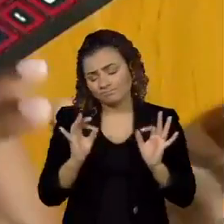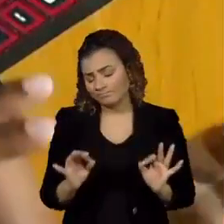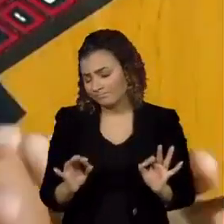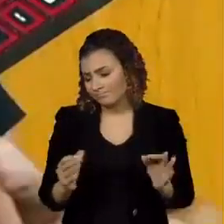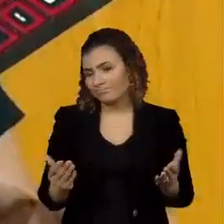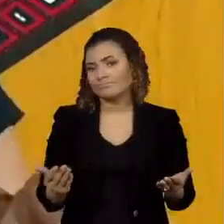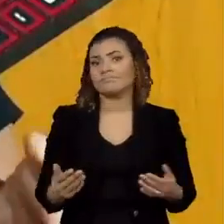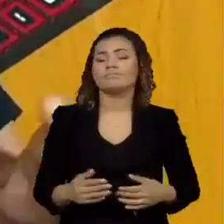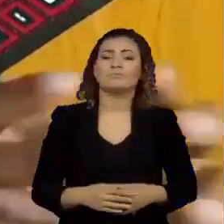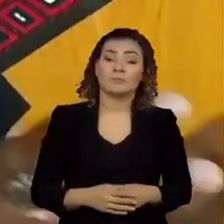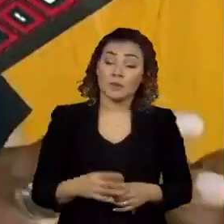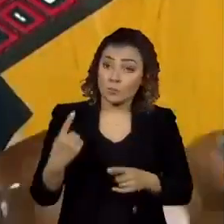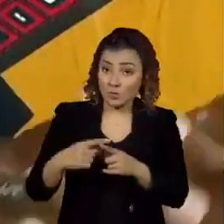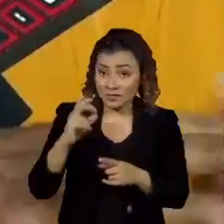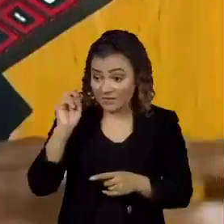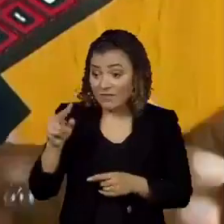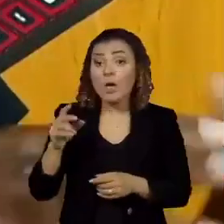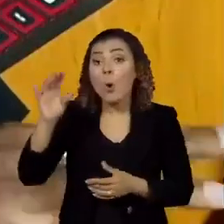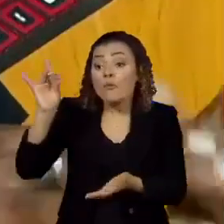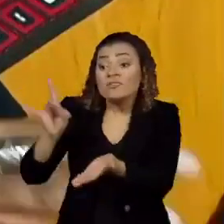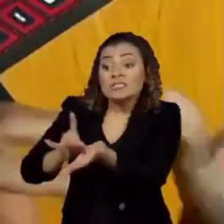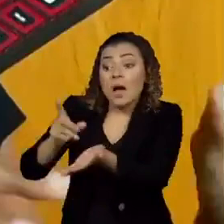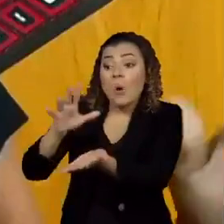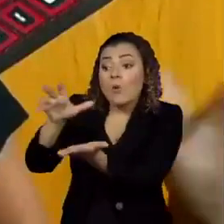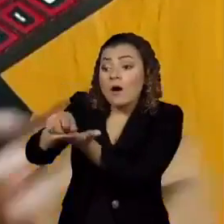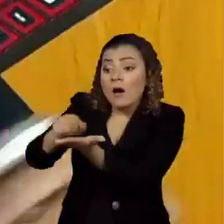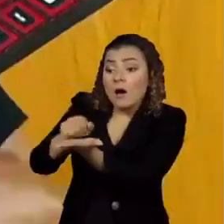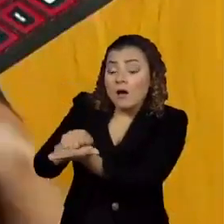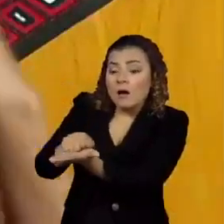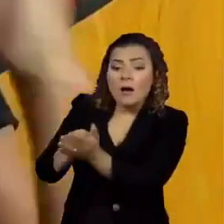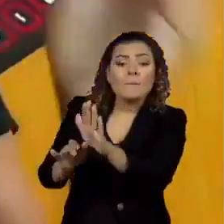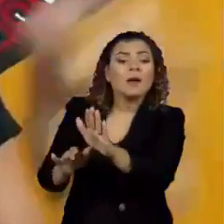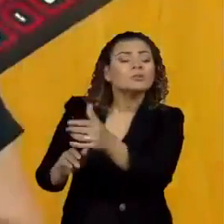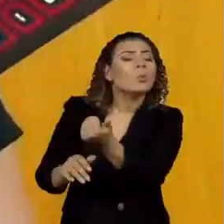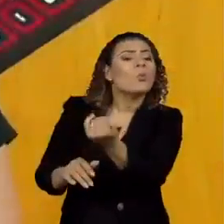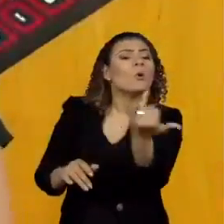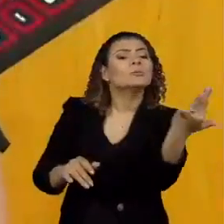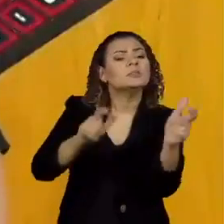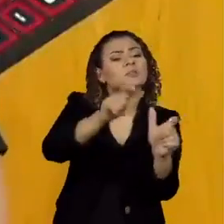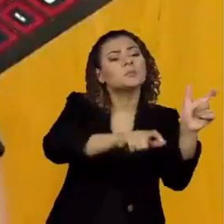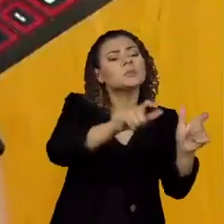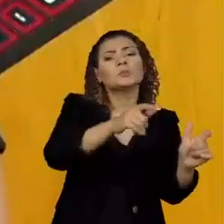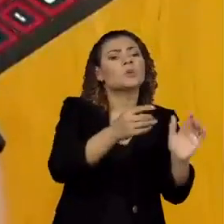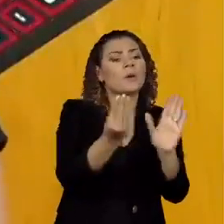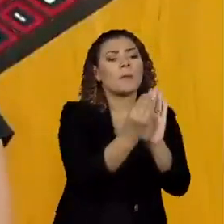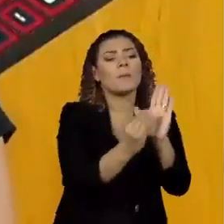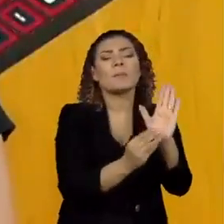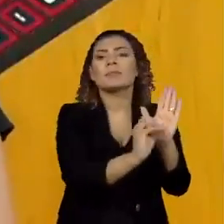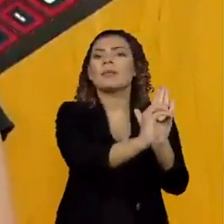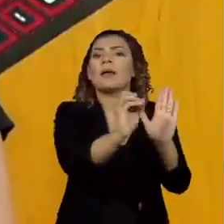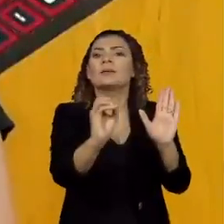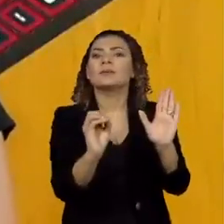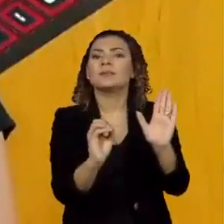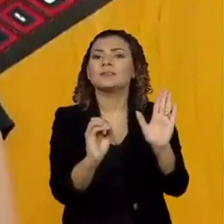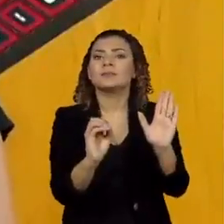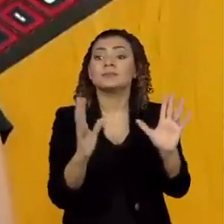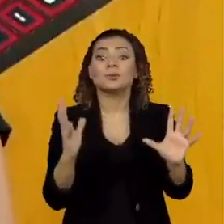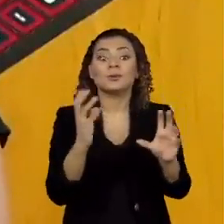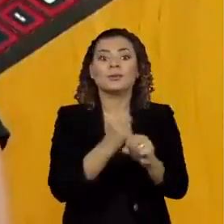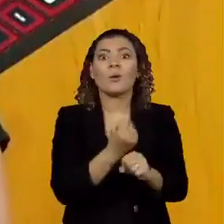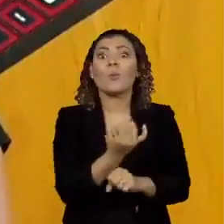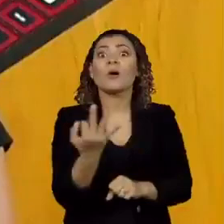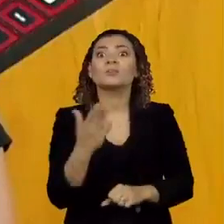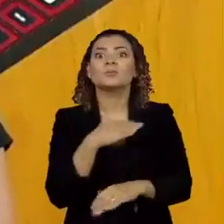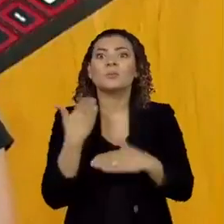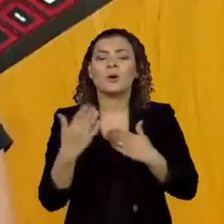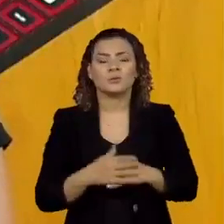Porque se a gente considerar a subnotificação, a gente deve ter passado de mais de 500 mil de